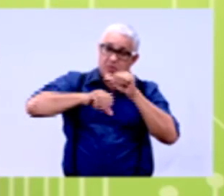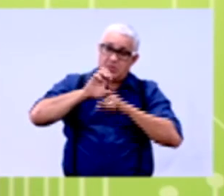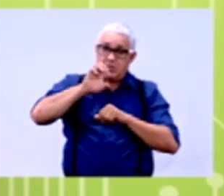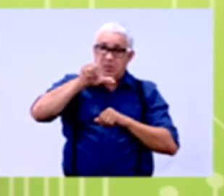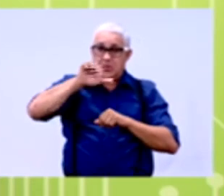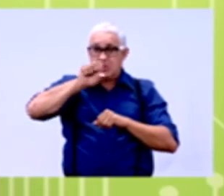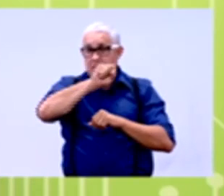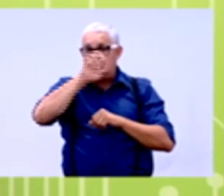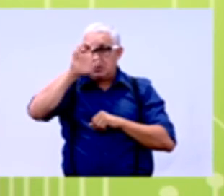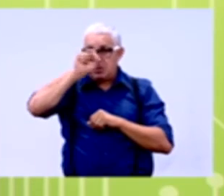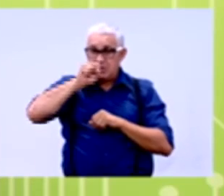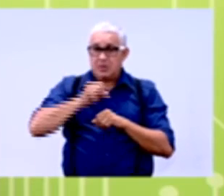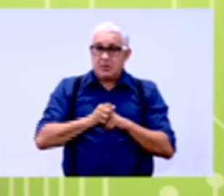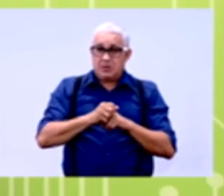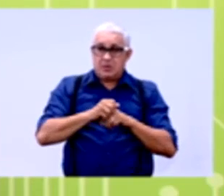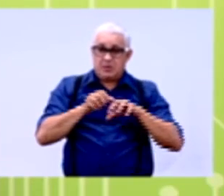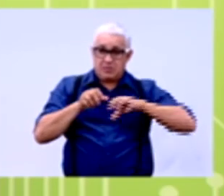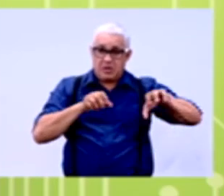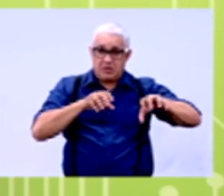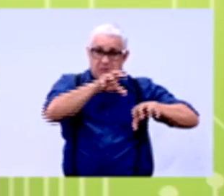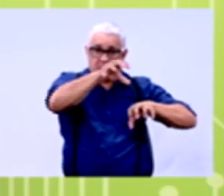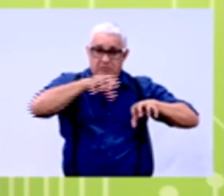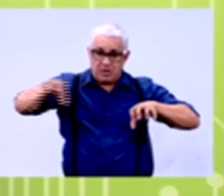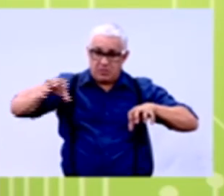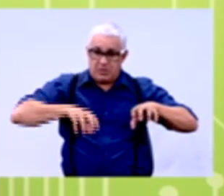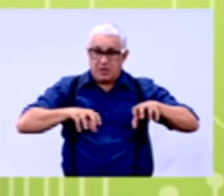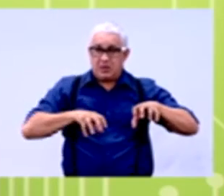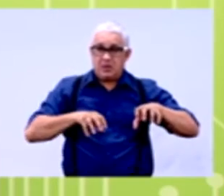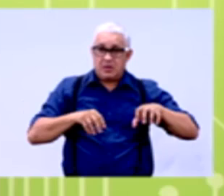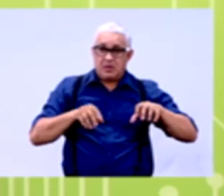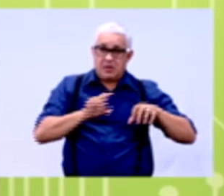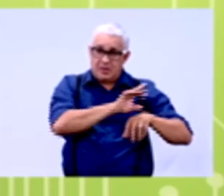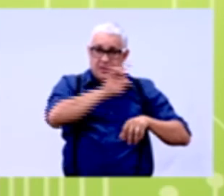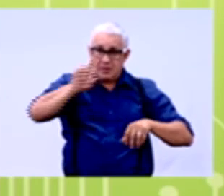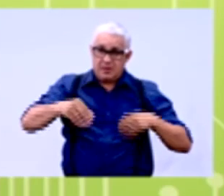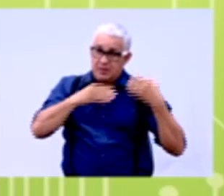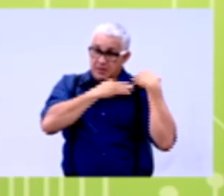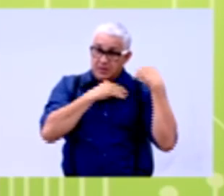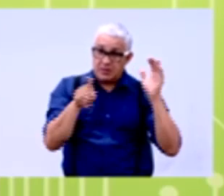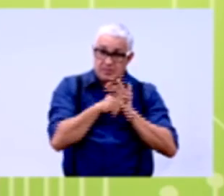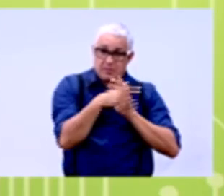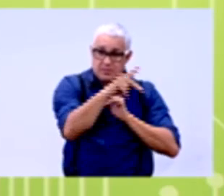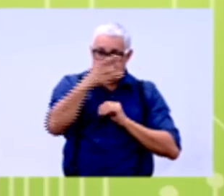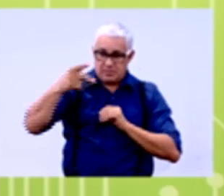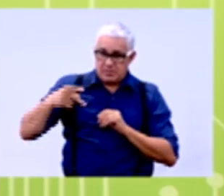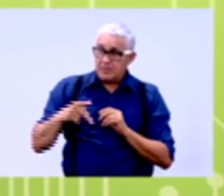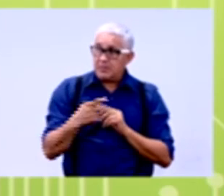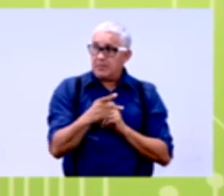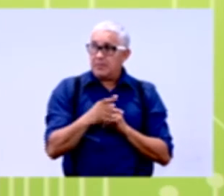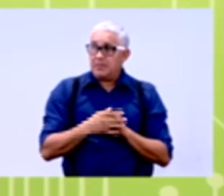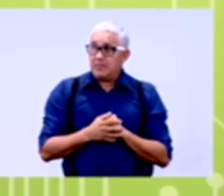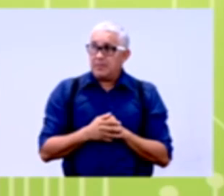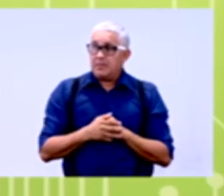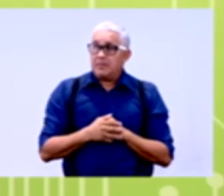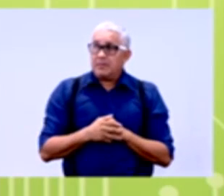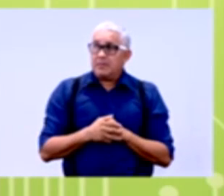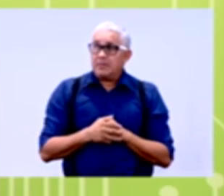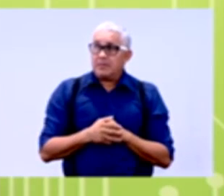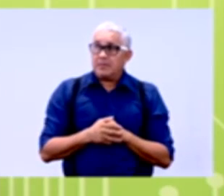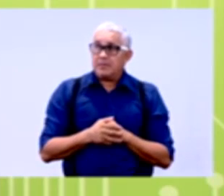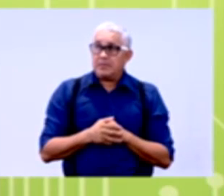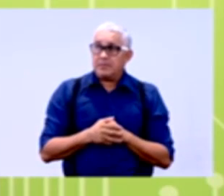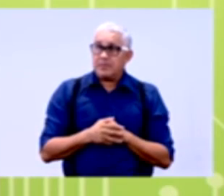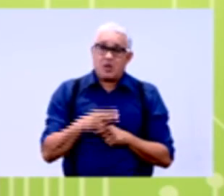bem separadas, com as suas devidas responsabilidades, né? Uma classe não se